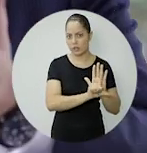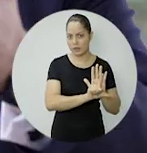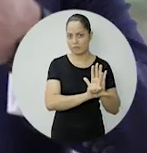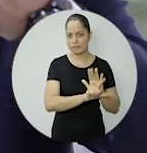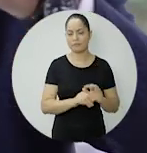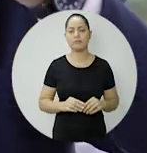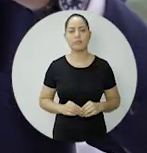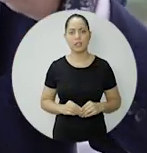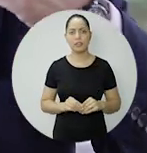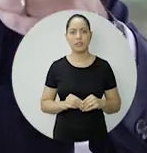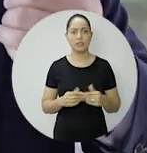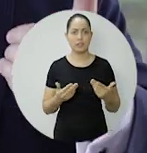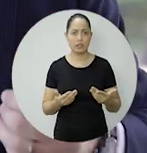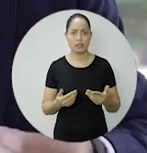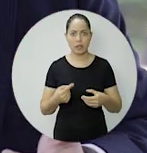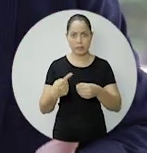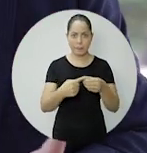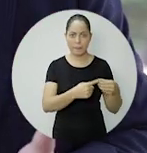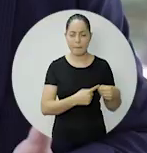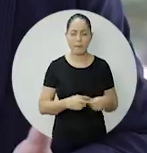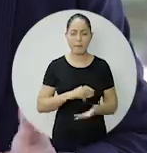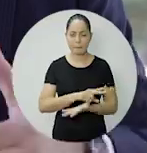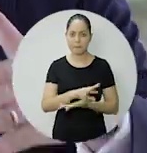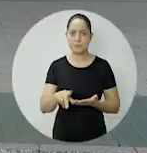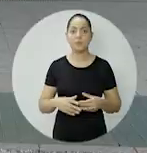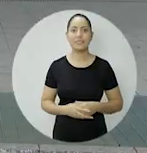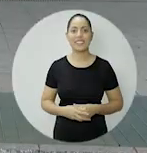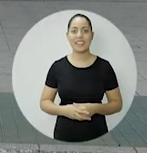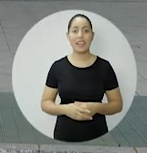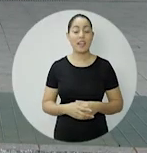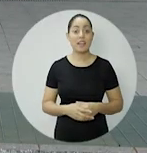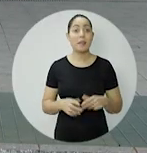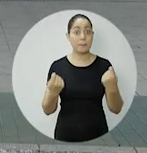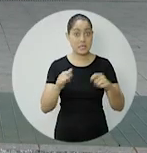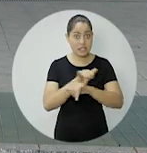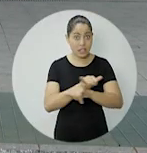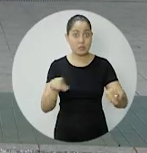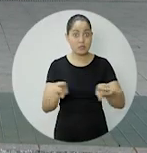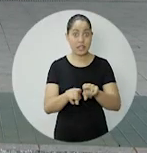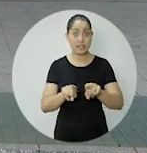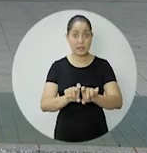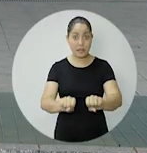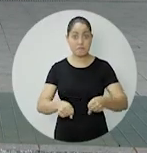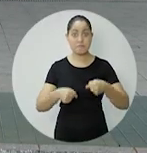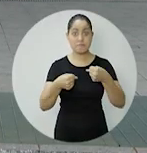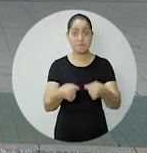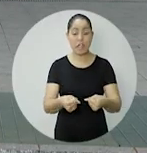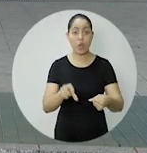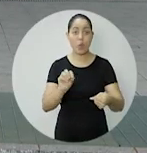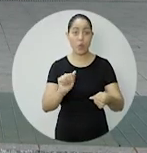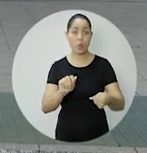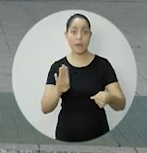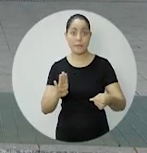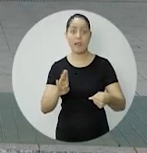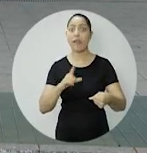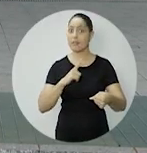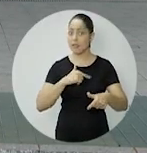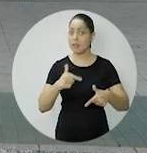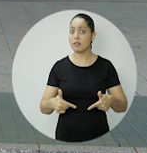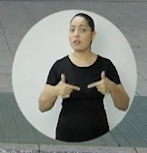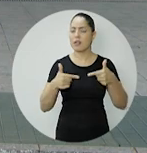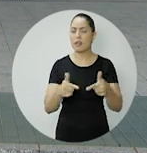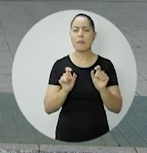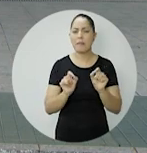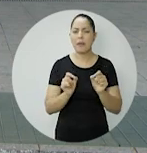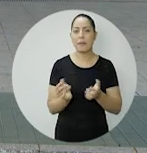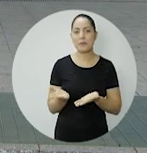oferida, como é a pretensão histórica dos municípios. E nós não podemos deixar de falar sobre a atuação da Ordem dos Advogados